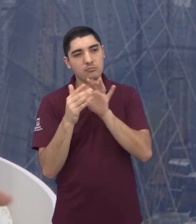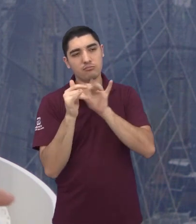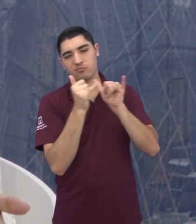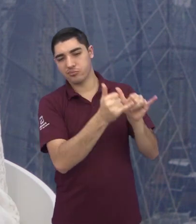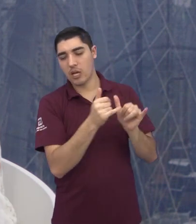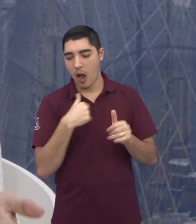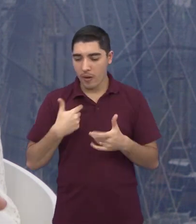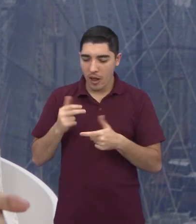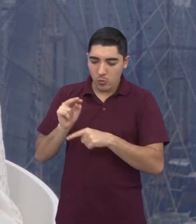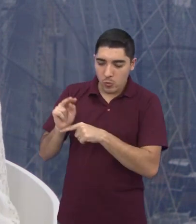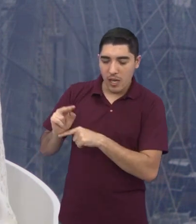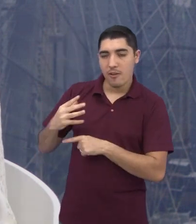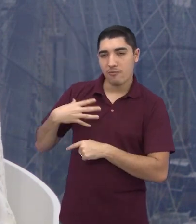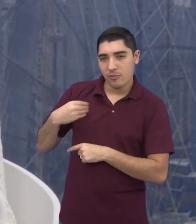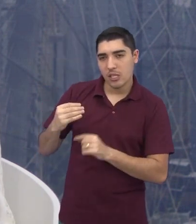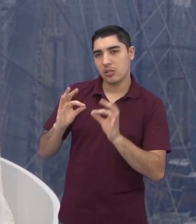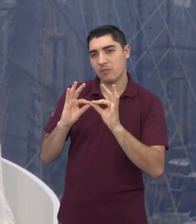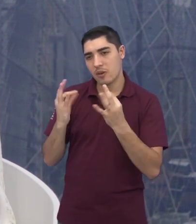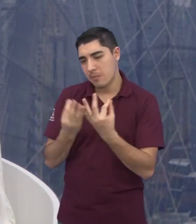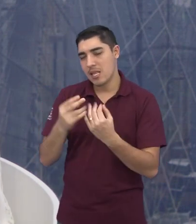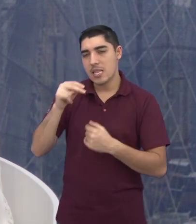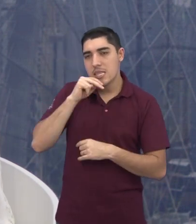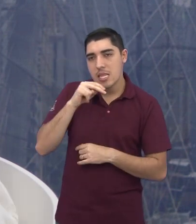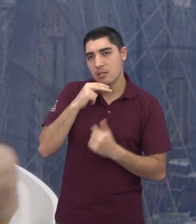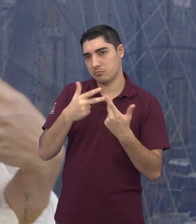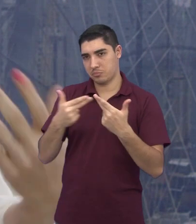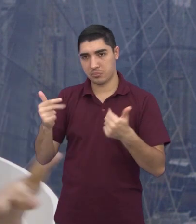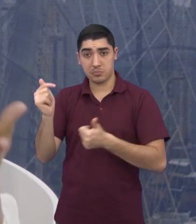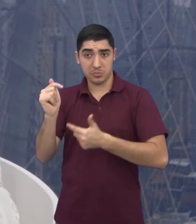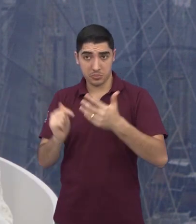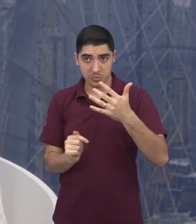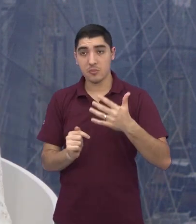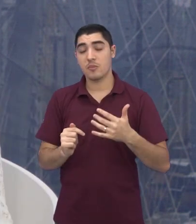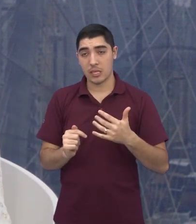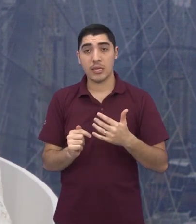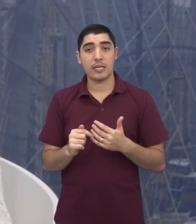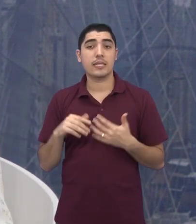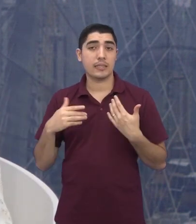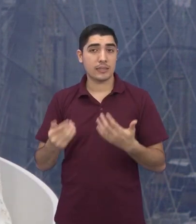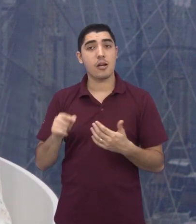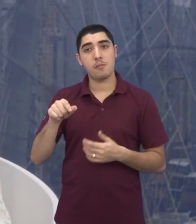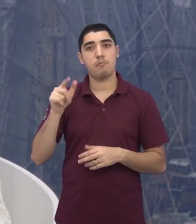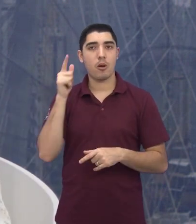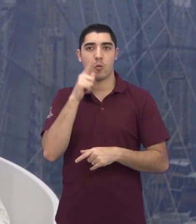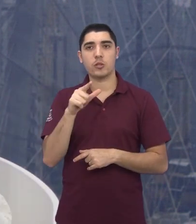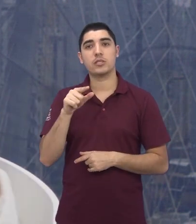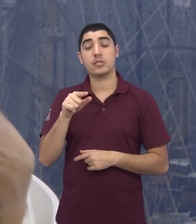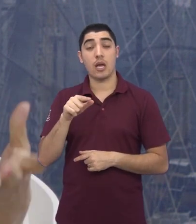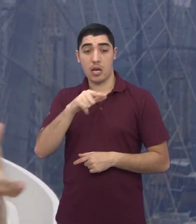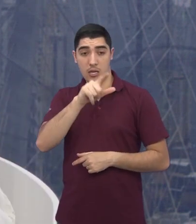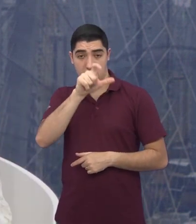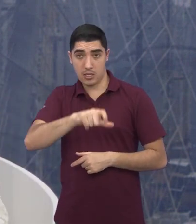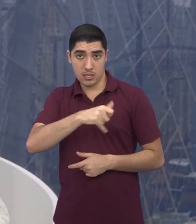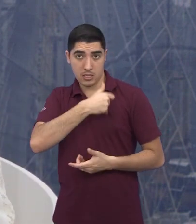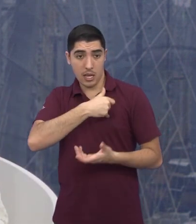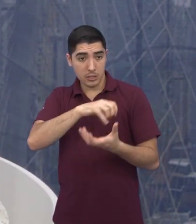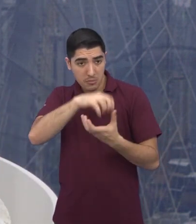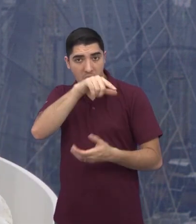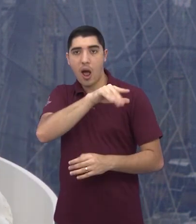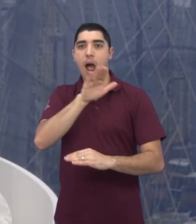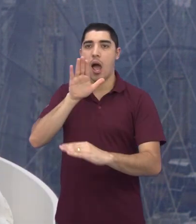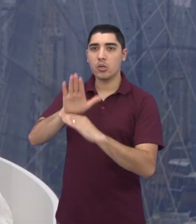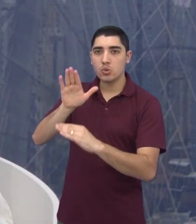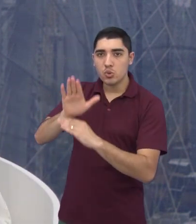relações de afeto, de vínculos familiares também conduzem a família para essa situação. Então o idoso